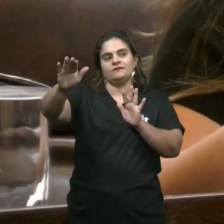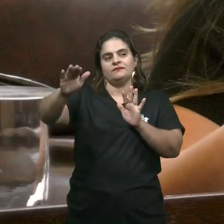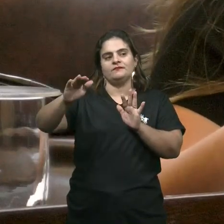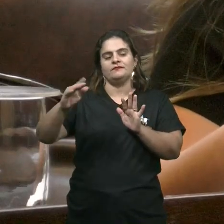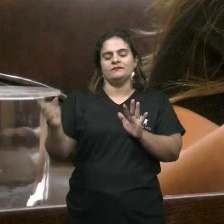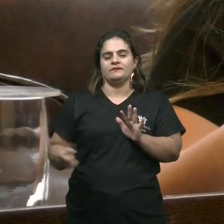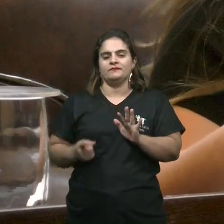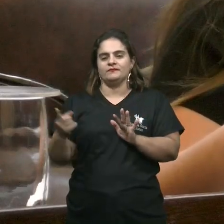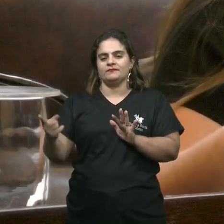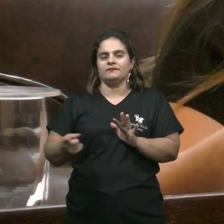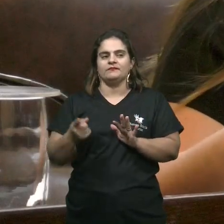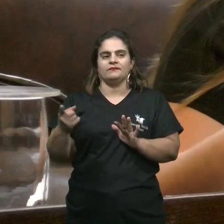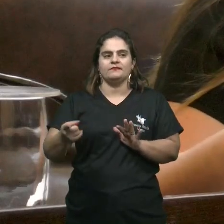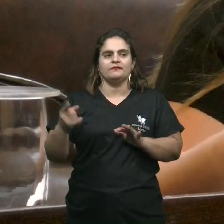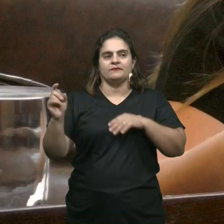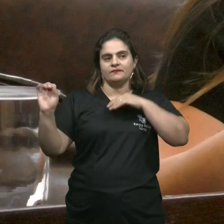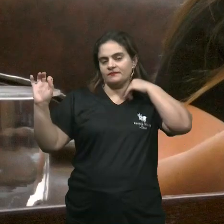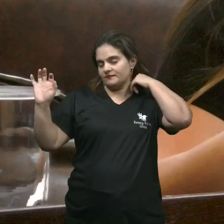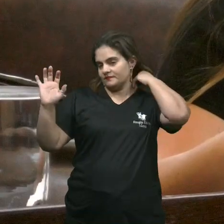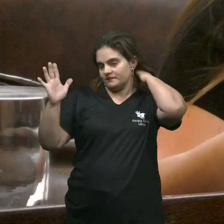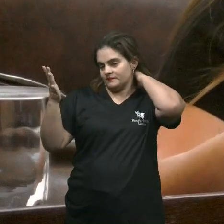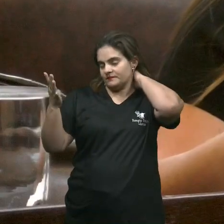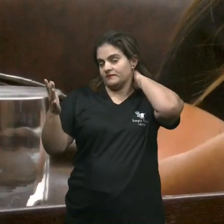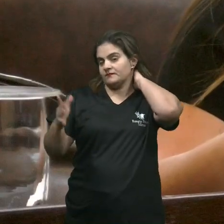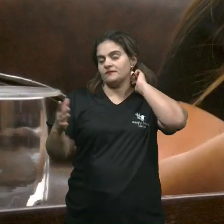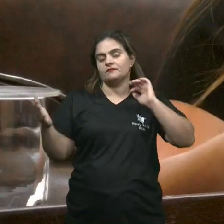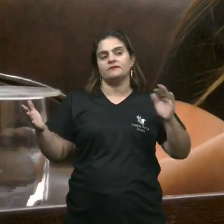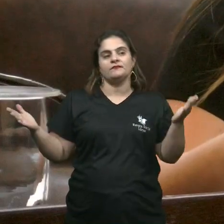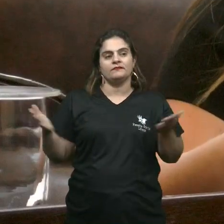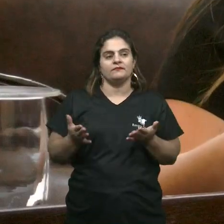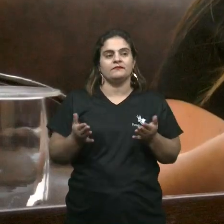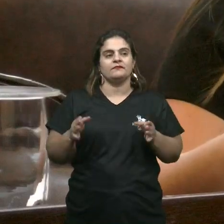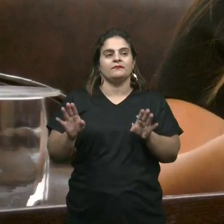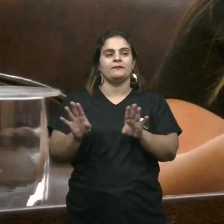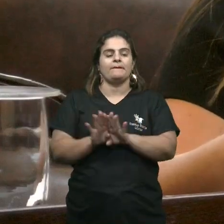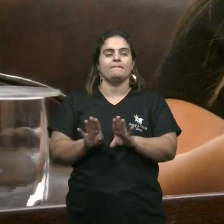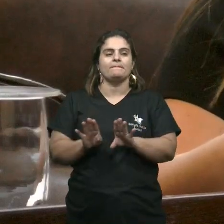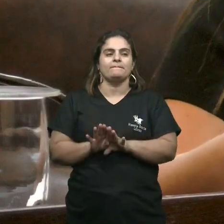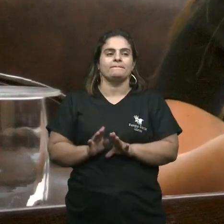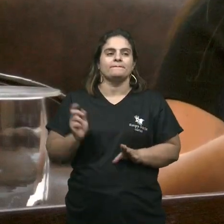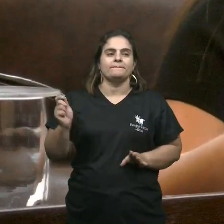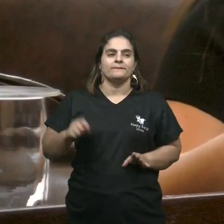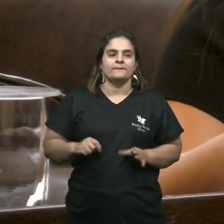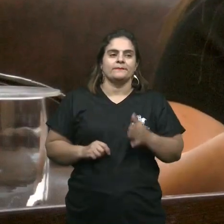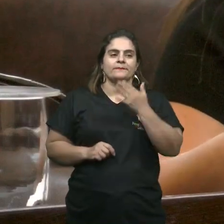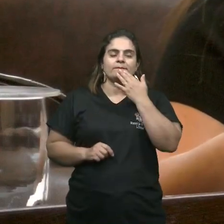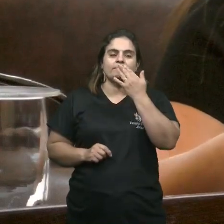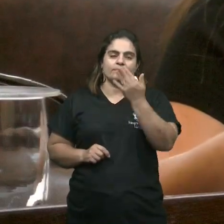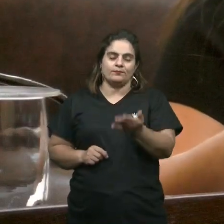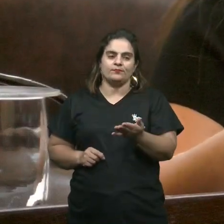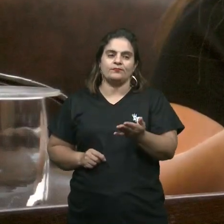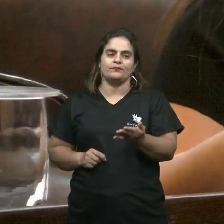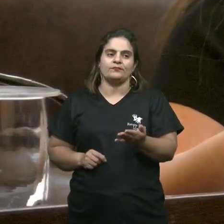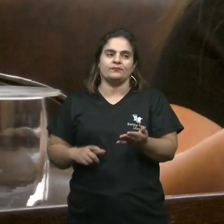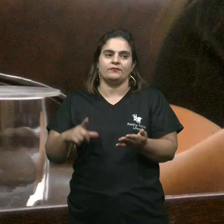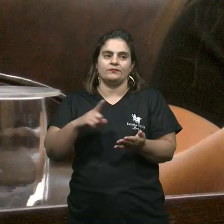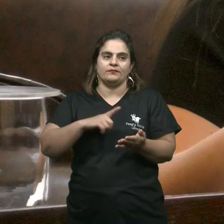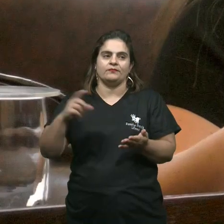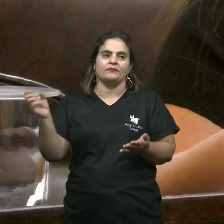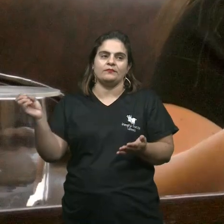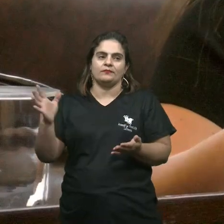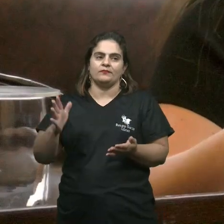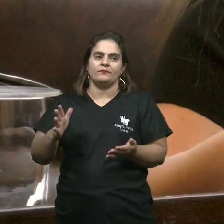eternizadas, para serem utilizadas, eu também gostaria de que esse pedido ficasse para os nossos